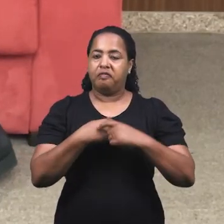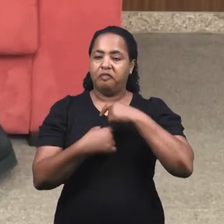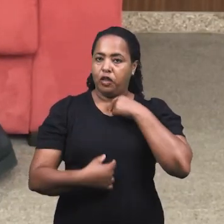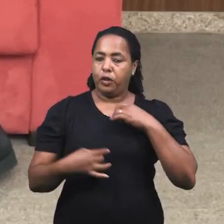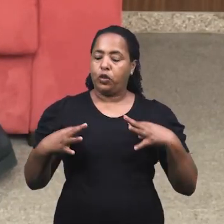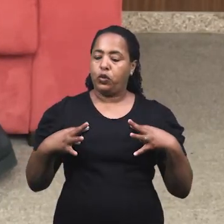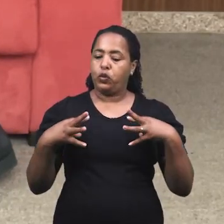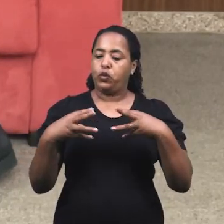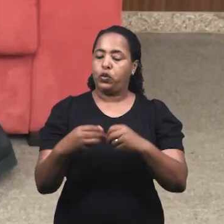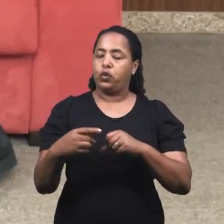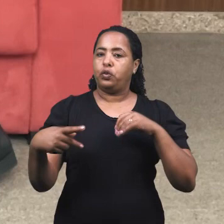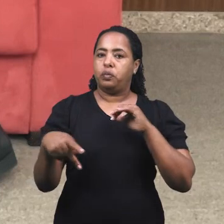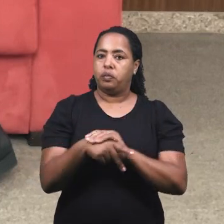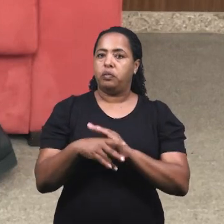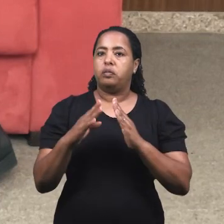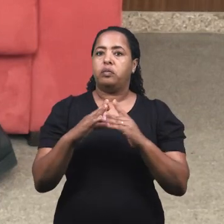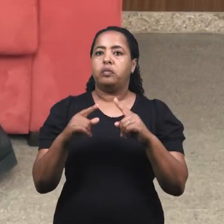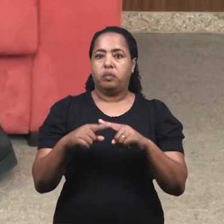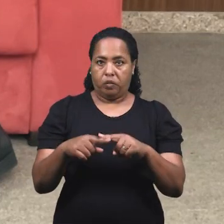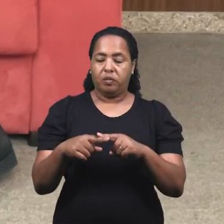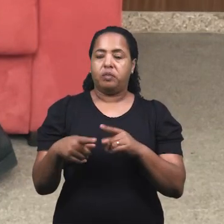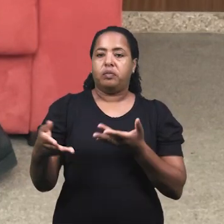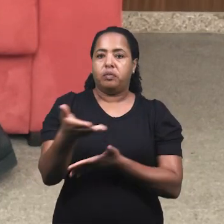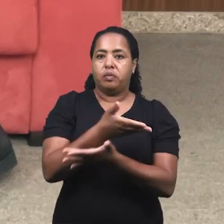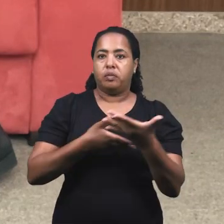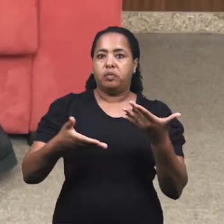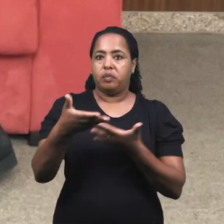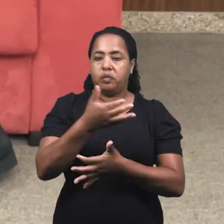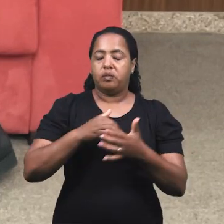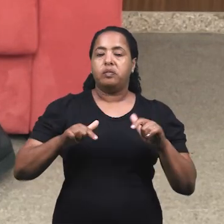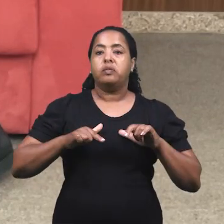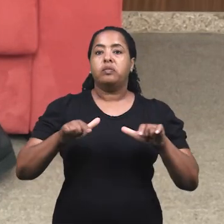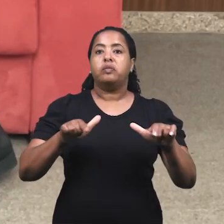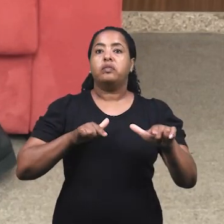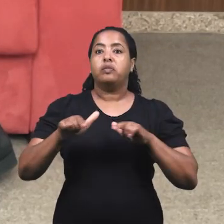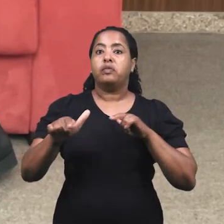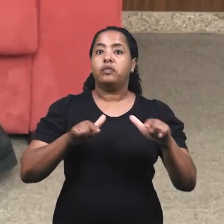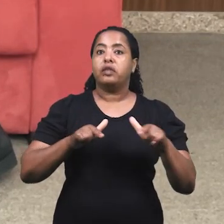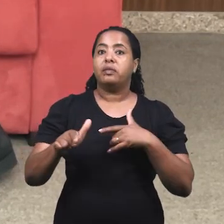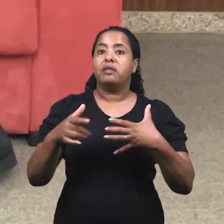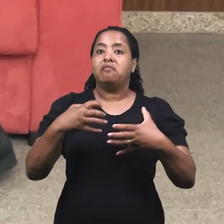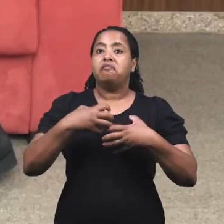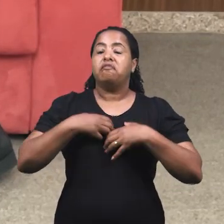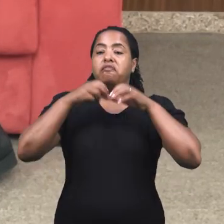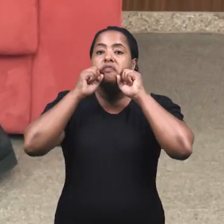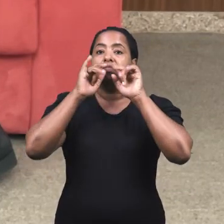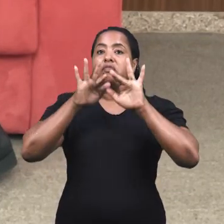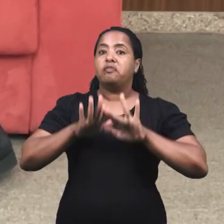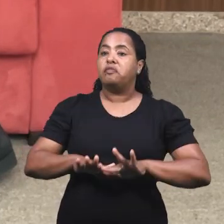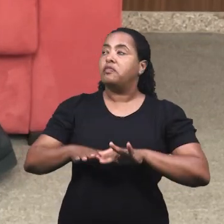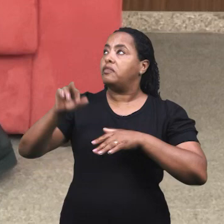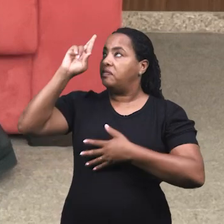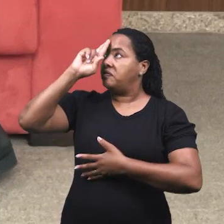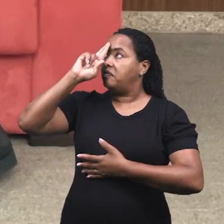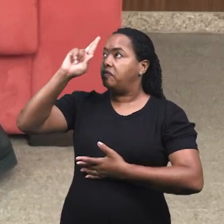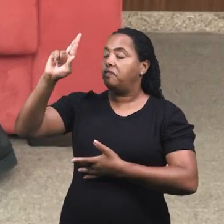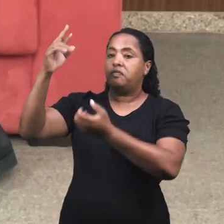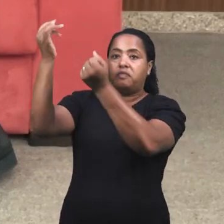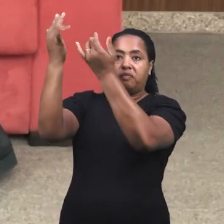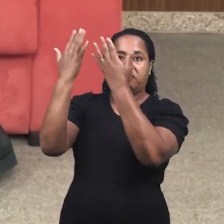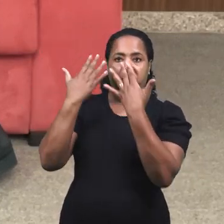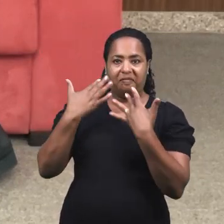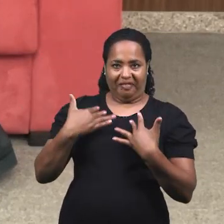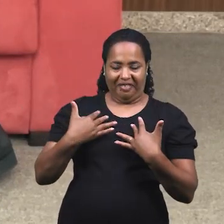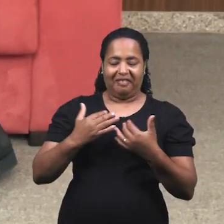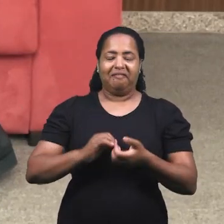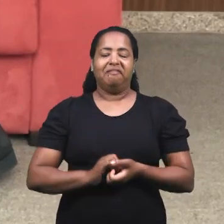obreiros, todos da igreja envolvidos nessa atividade, a qual tem nos dado uma grande bênção, temos recebido realmente uma bênção